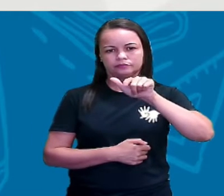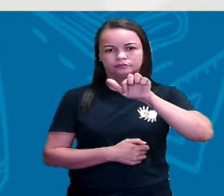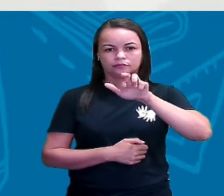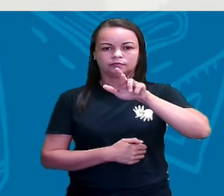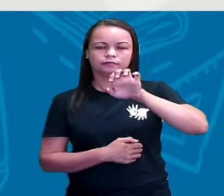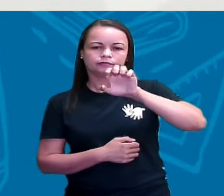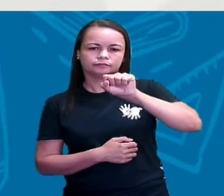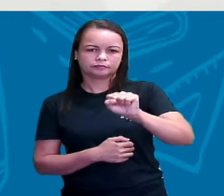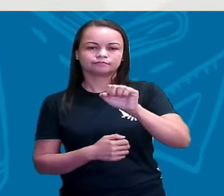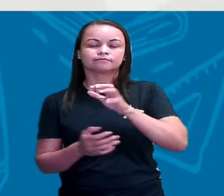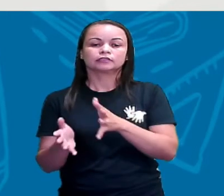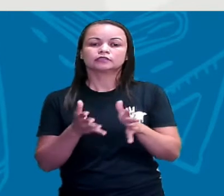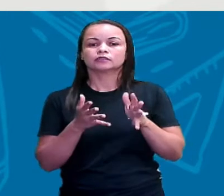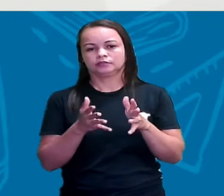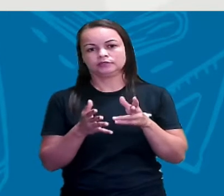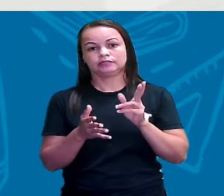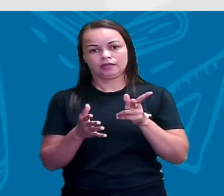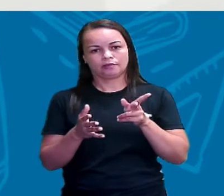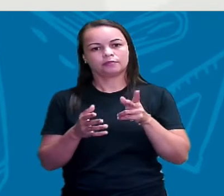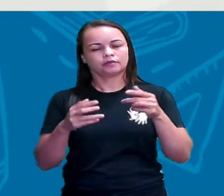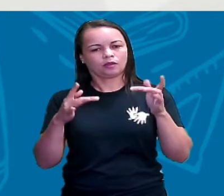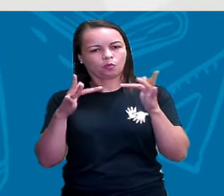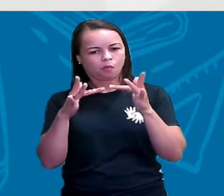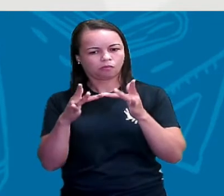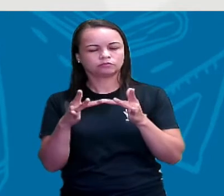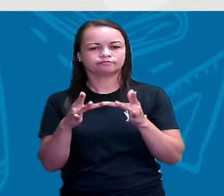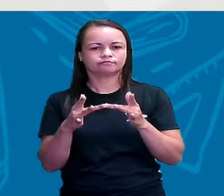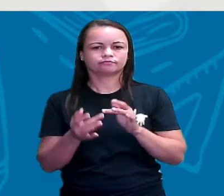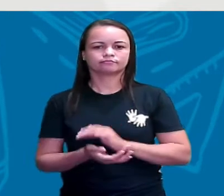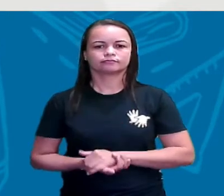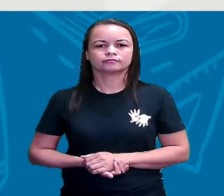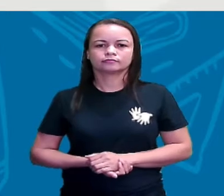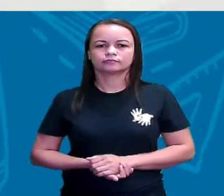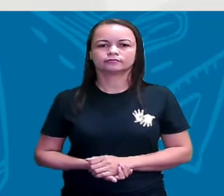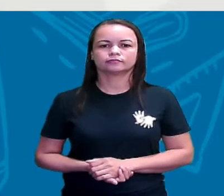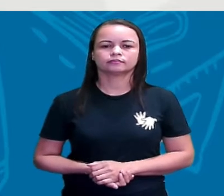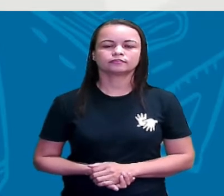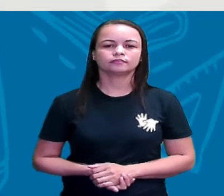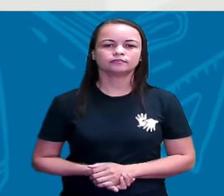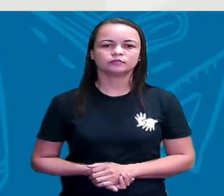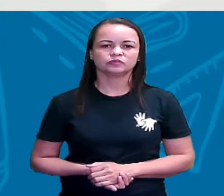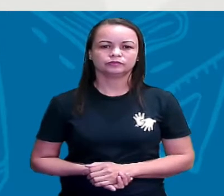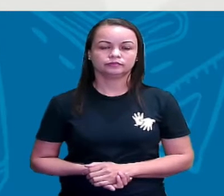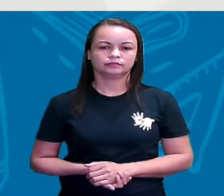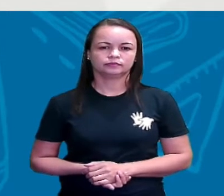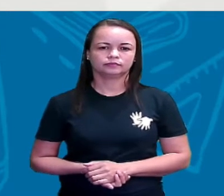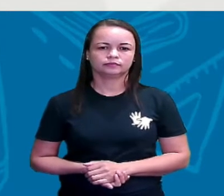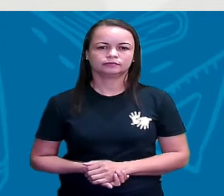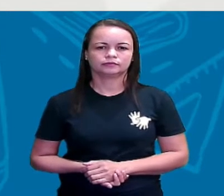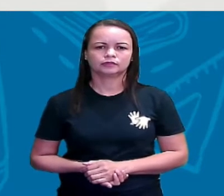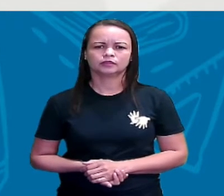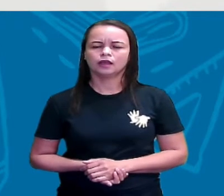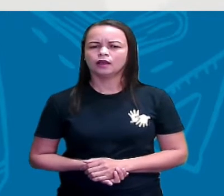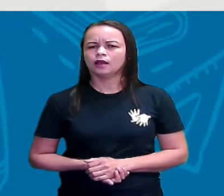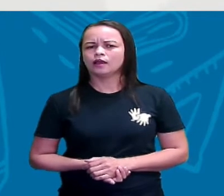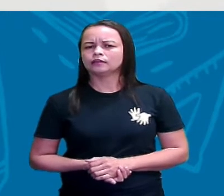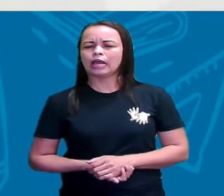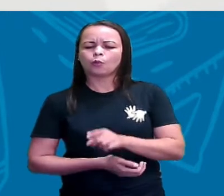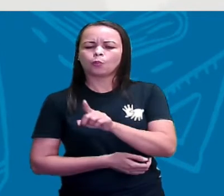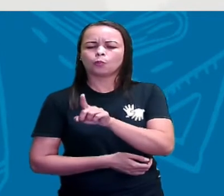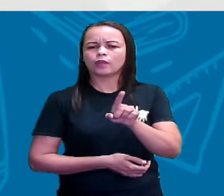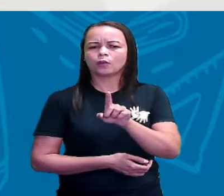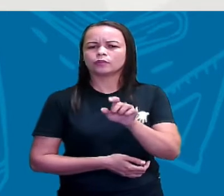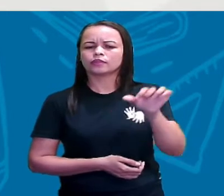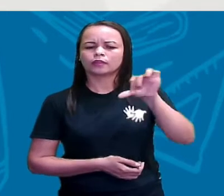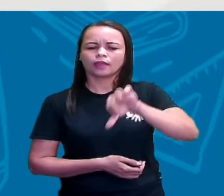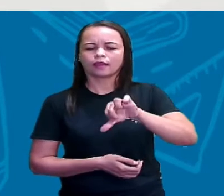Tem que estar em contato, certo? Agora, na negativa, como é que fica esses verbos